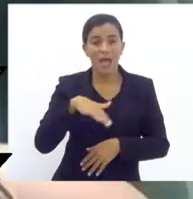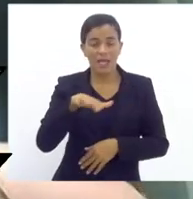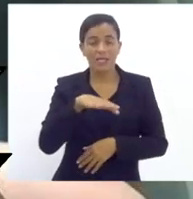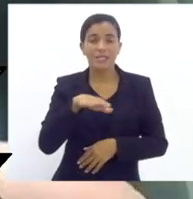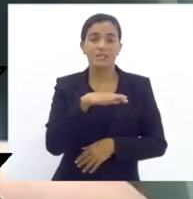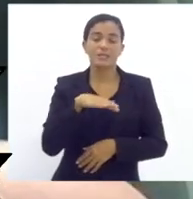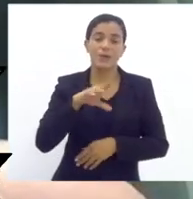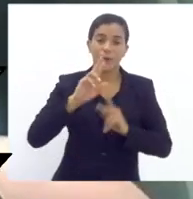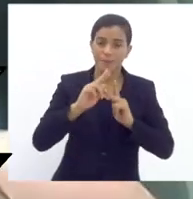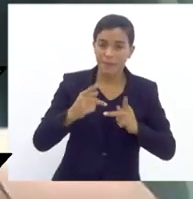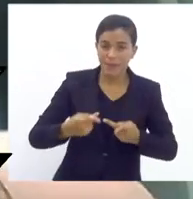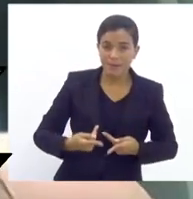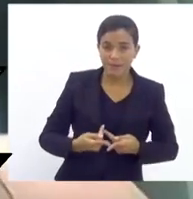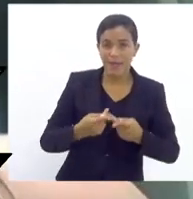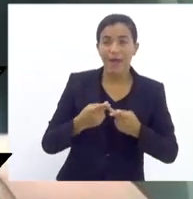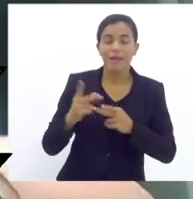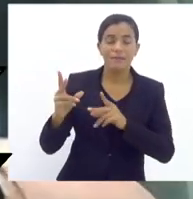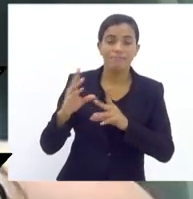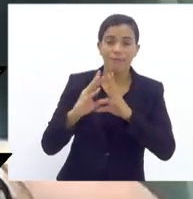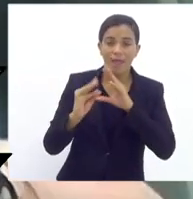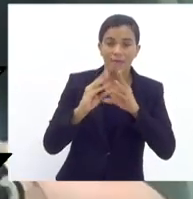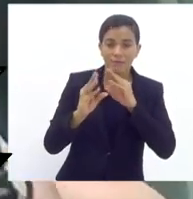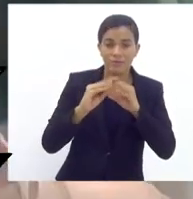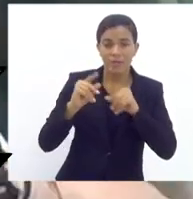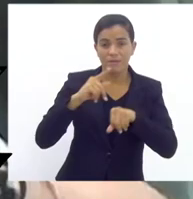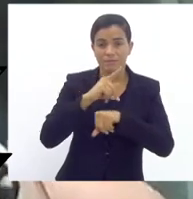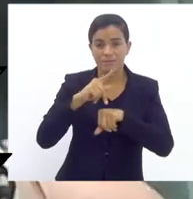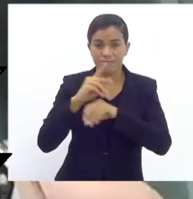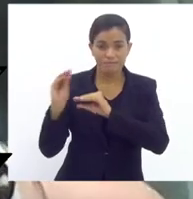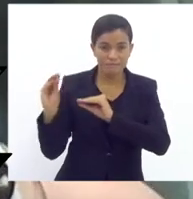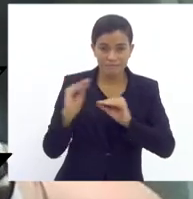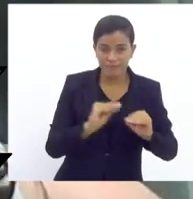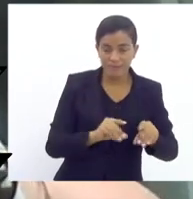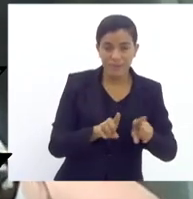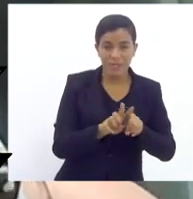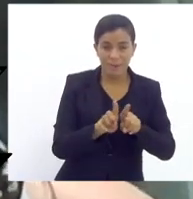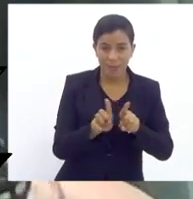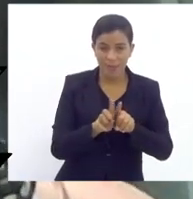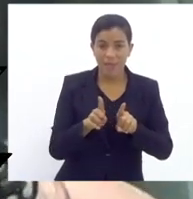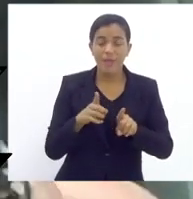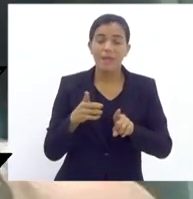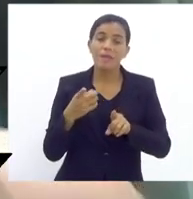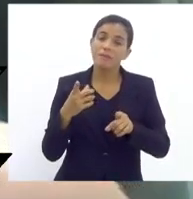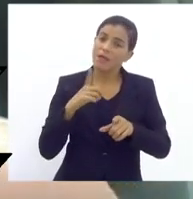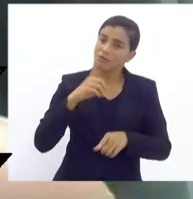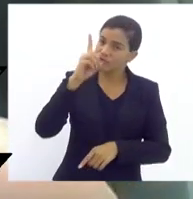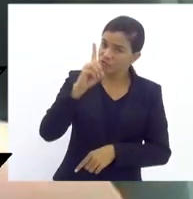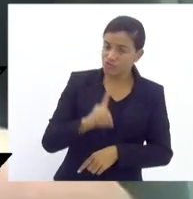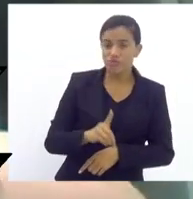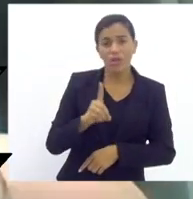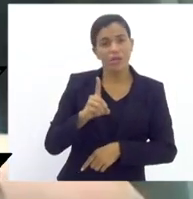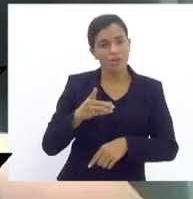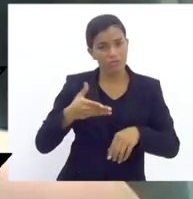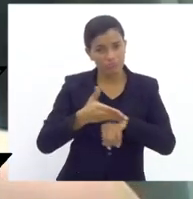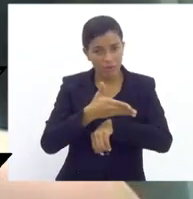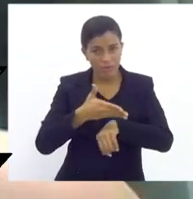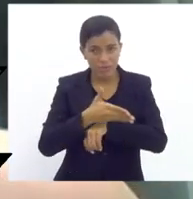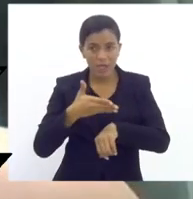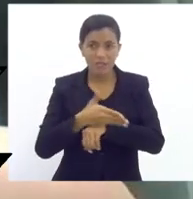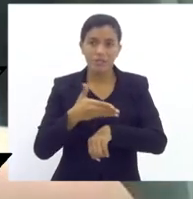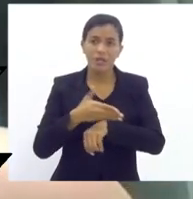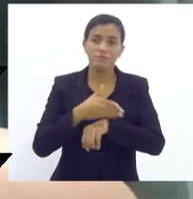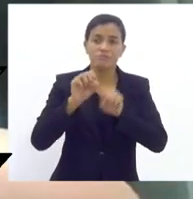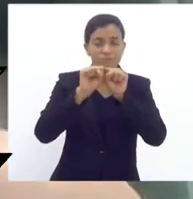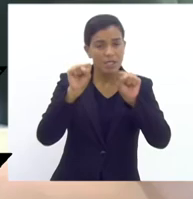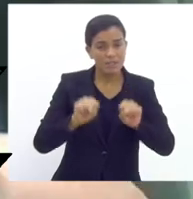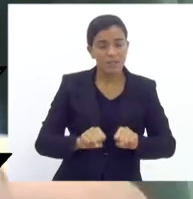imigrantes refugiados né Lembrando que aos migrantes né Existem os mesmos direitos de acesso à políticas públicas do sistema único de